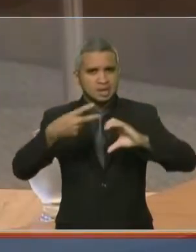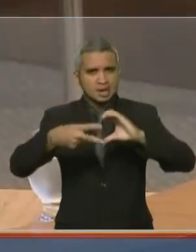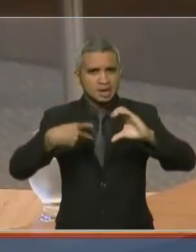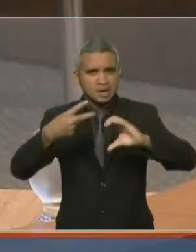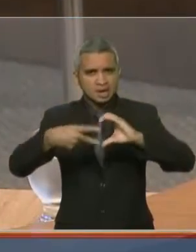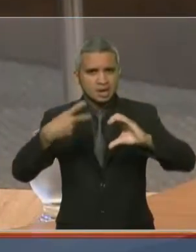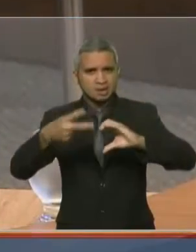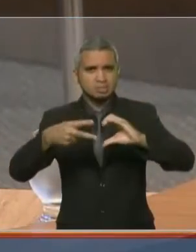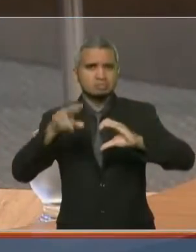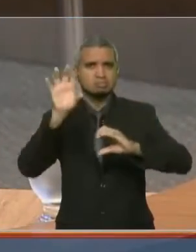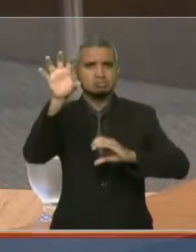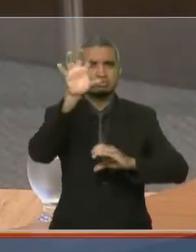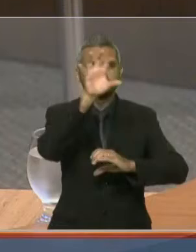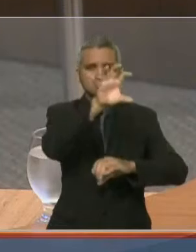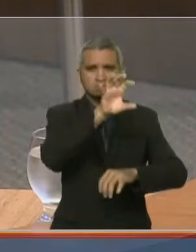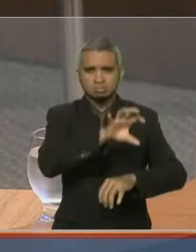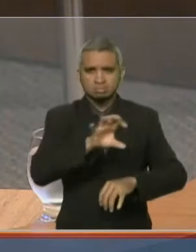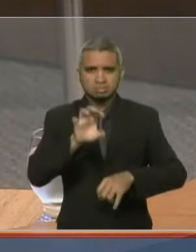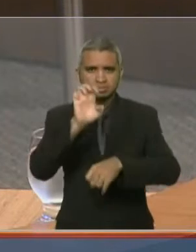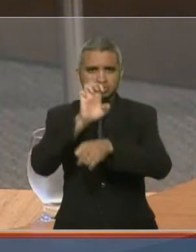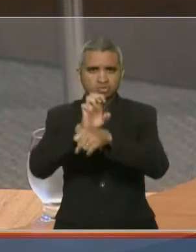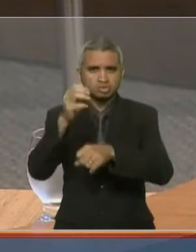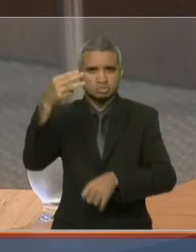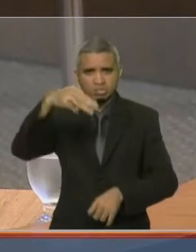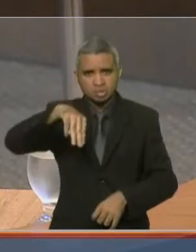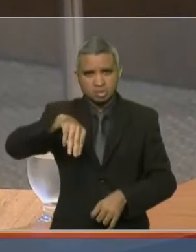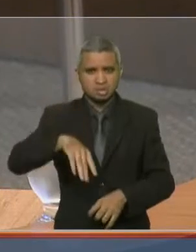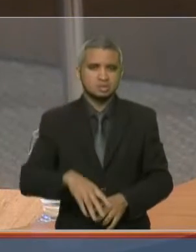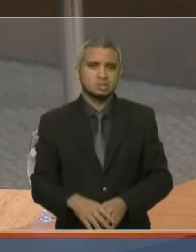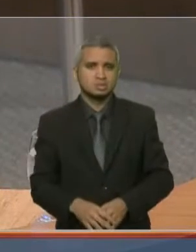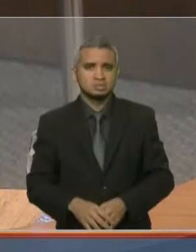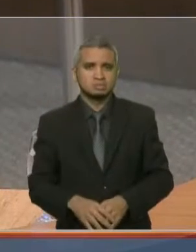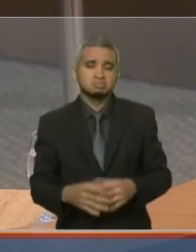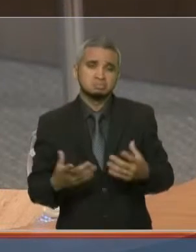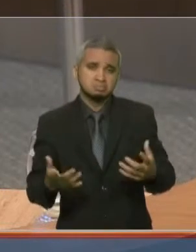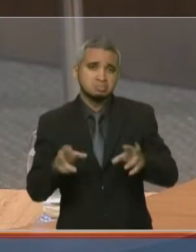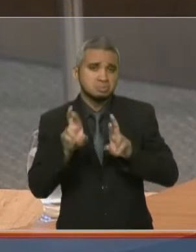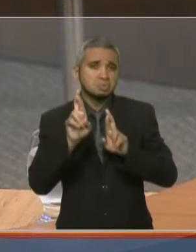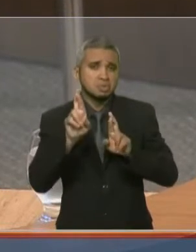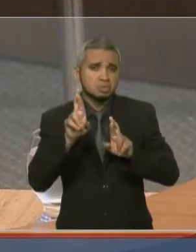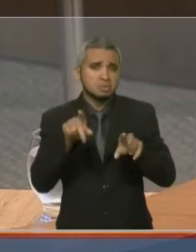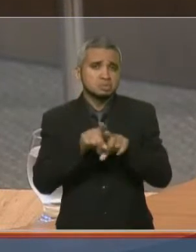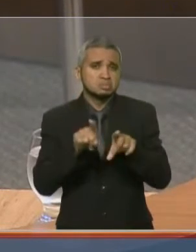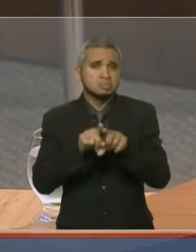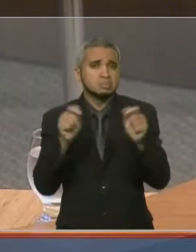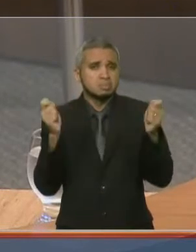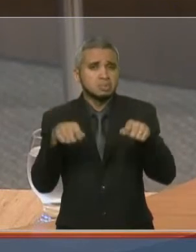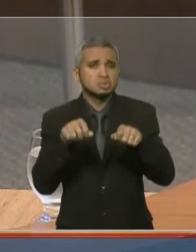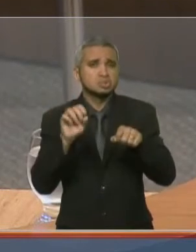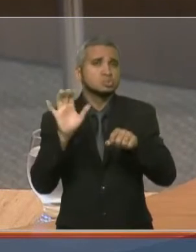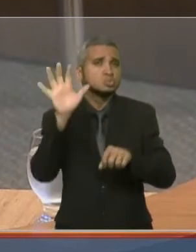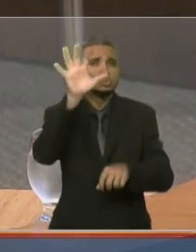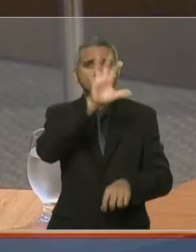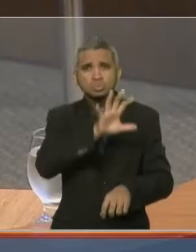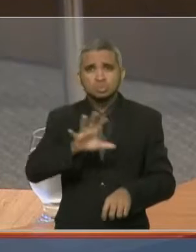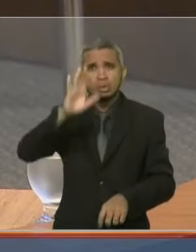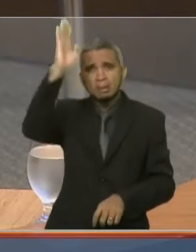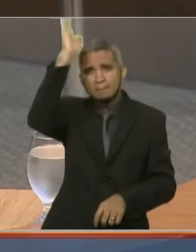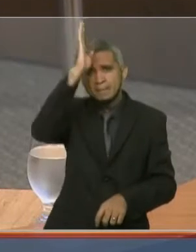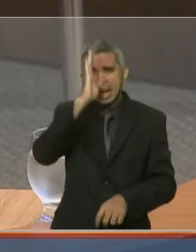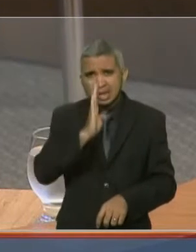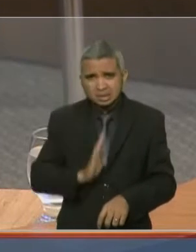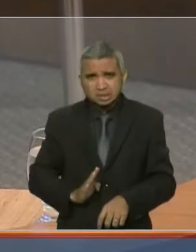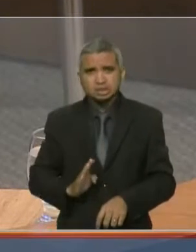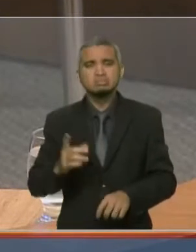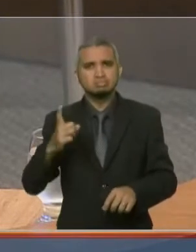acontecesse em todas as assembleias legislativas do nosso Brasil, as câmaras de vereadores do nosso Brasil, para